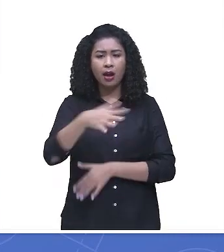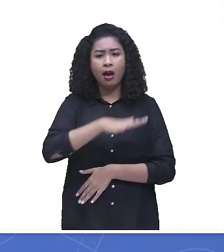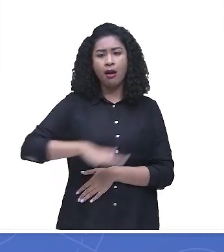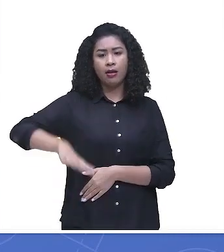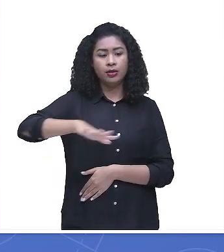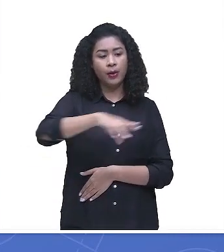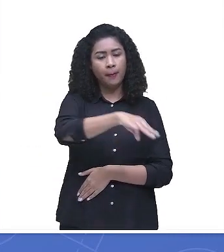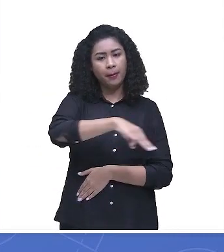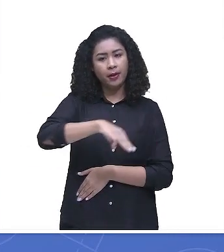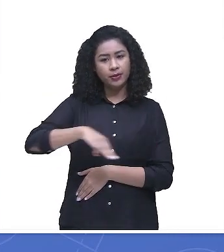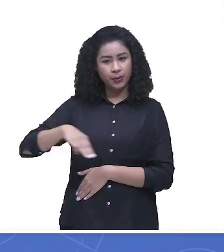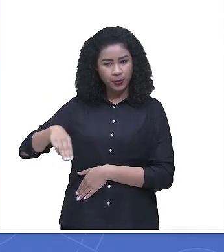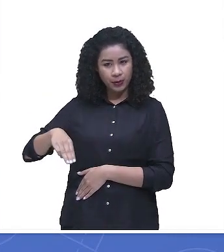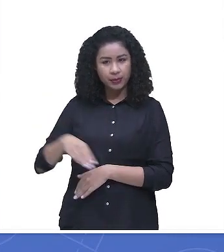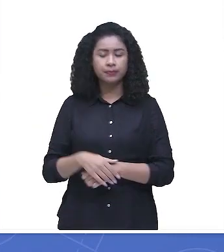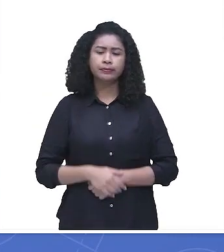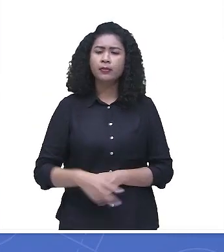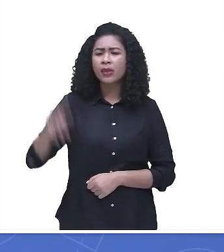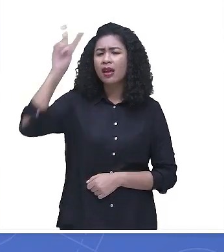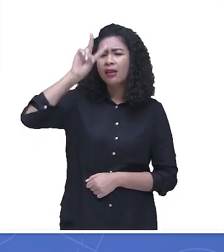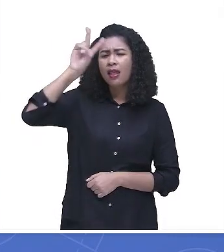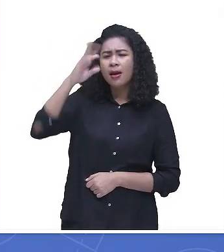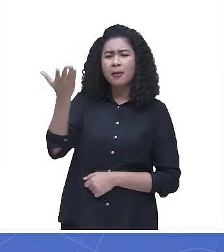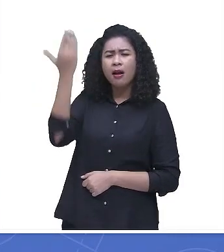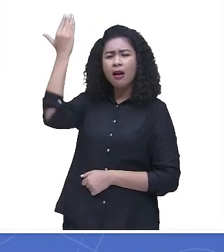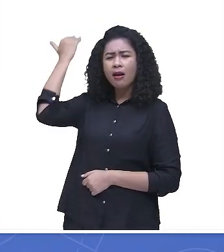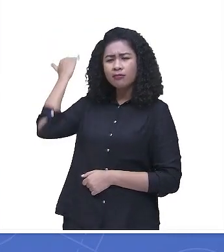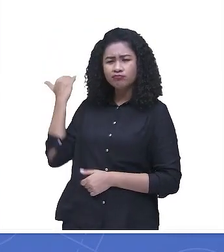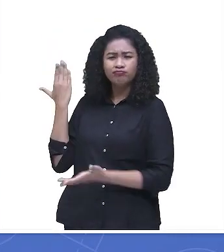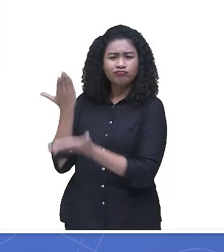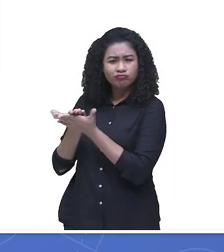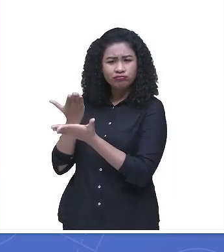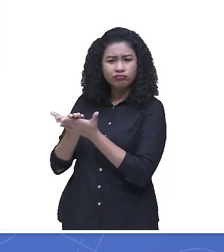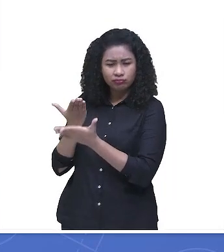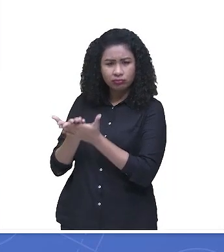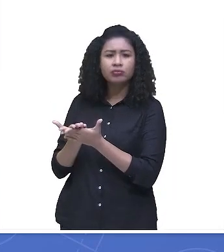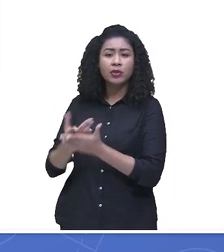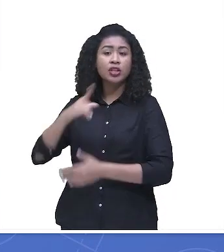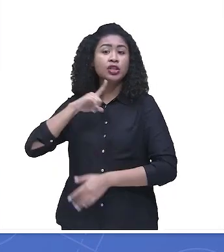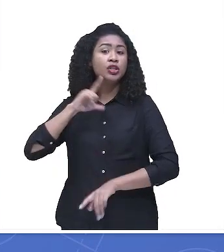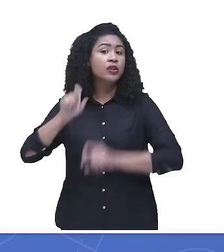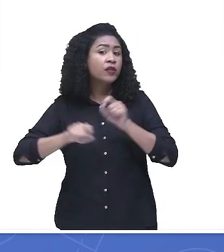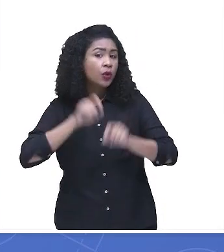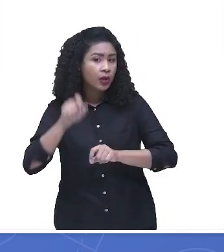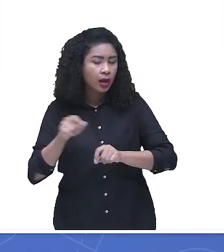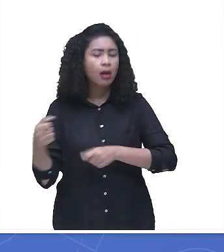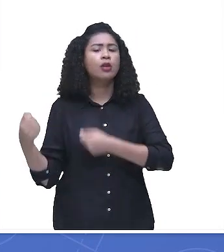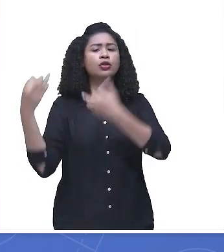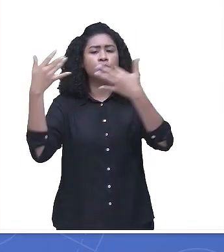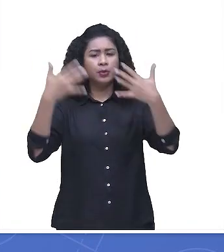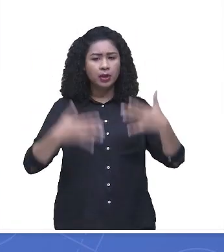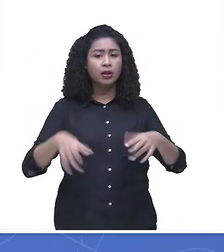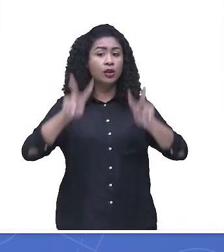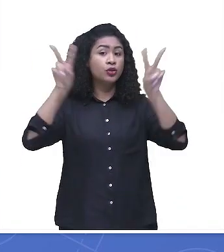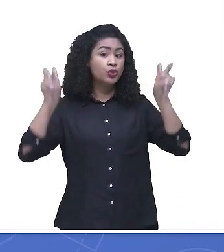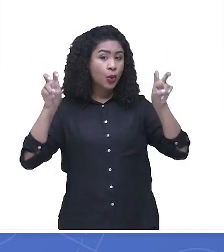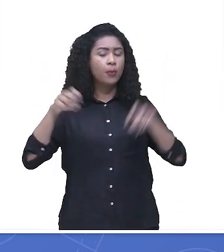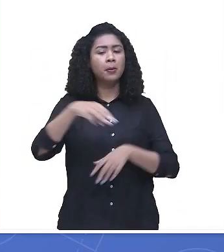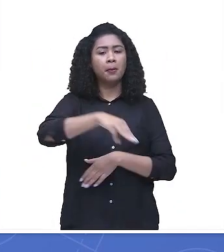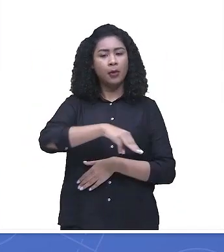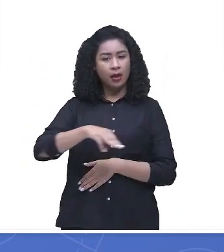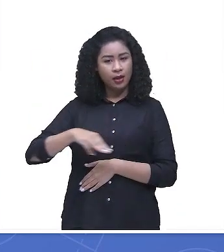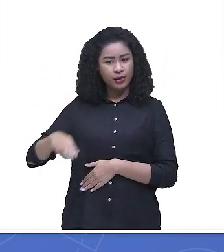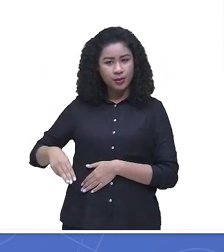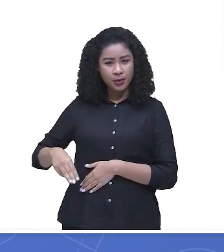certo? Lembrem-se que na aula anterior, lá no bloco 3, vocês também já viram a Mesopotâmia. Não foi isso?